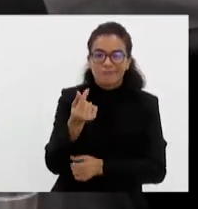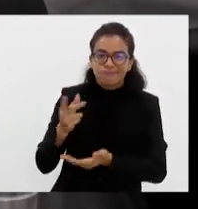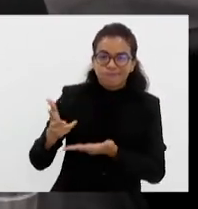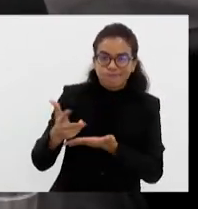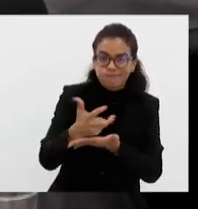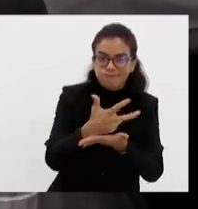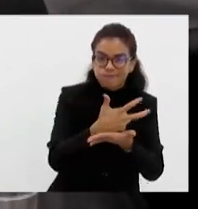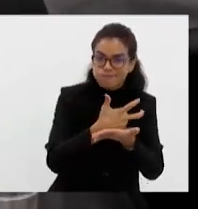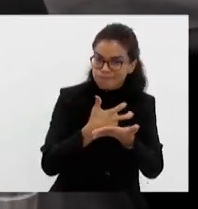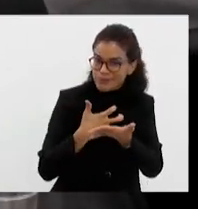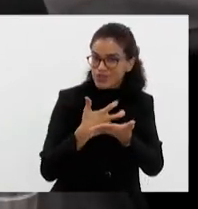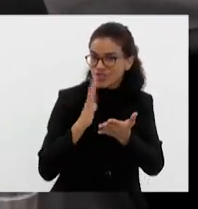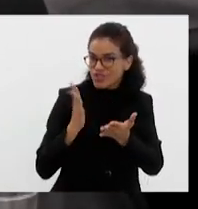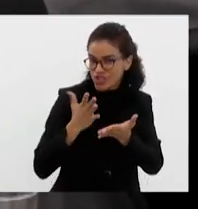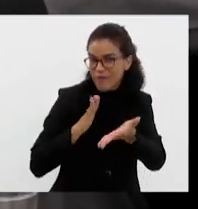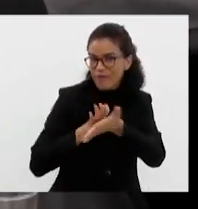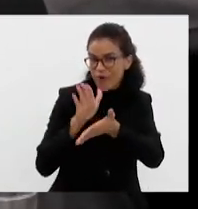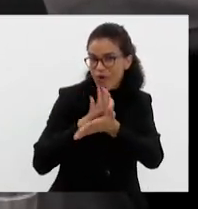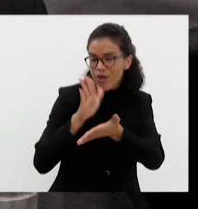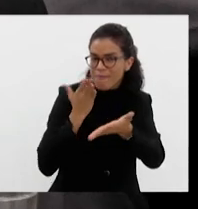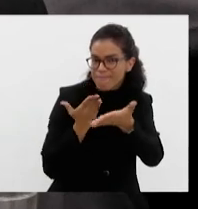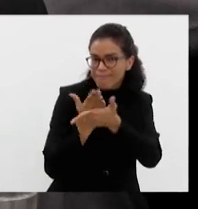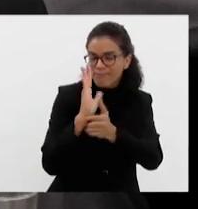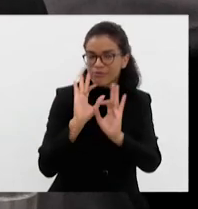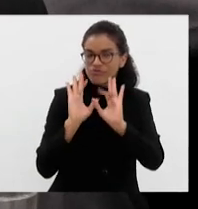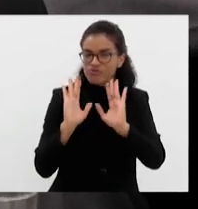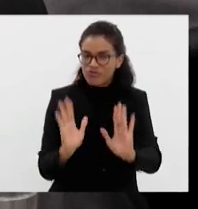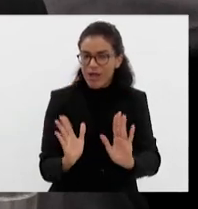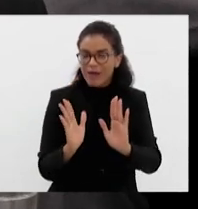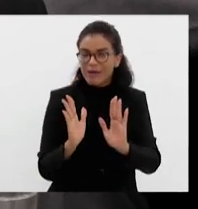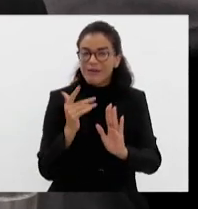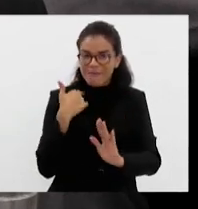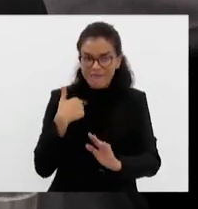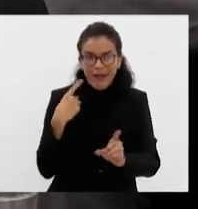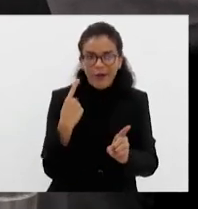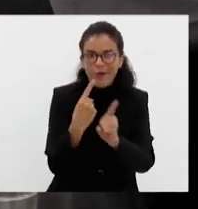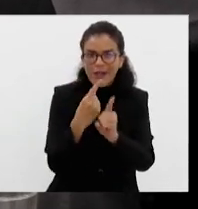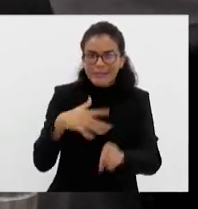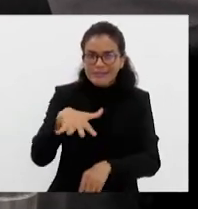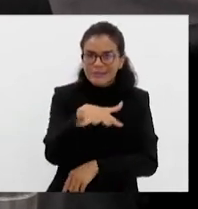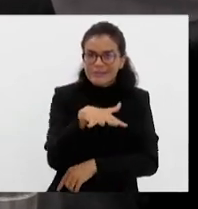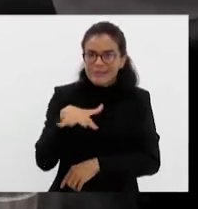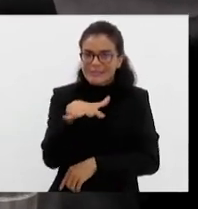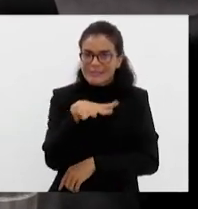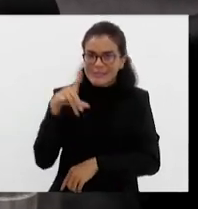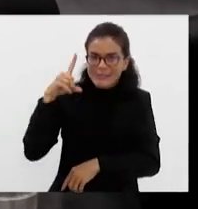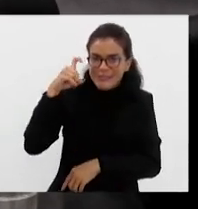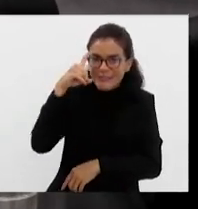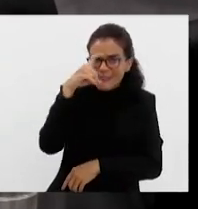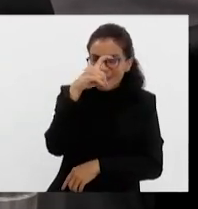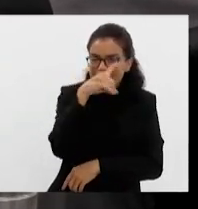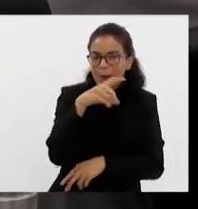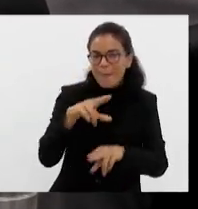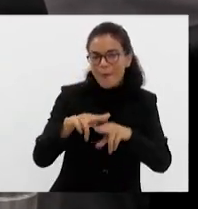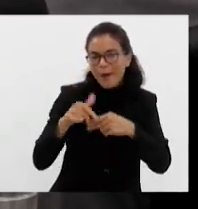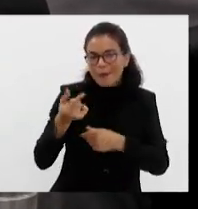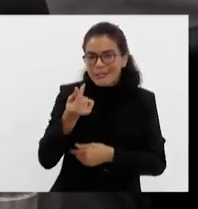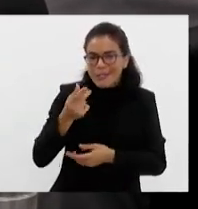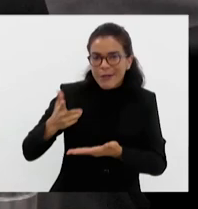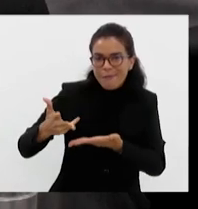já foi promulgada. Exatamente, já foi promulgada. Então, logo ali, a gente vai se deparar com essa realidade a partir da reforma